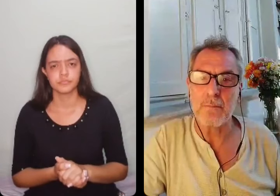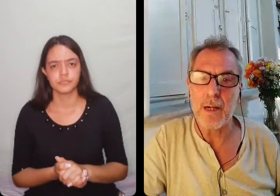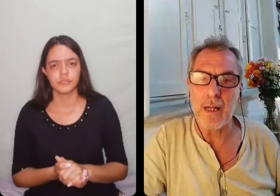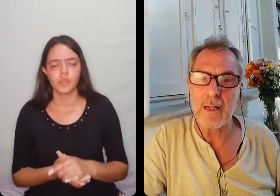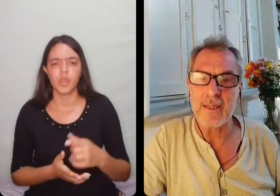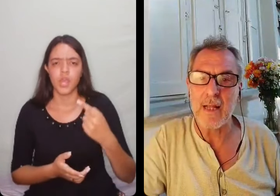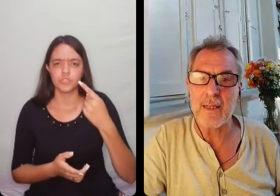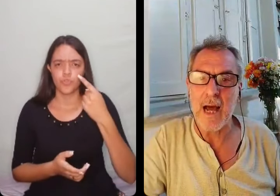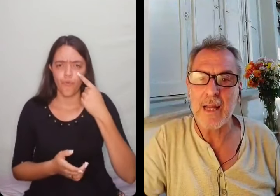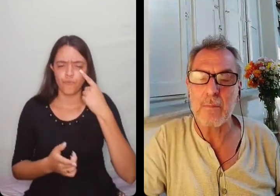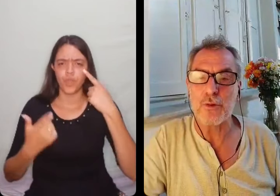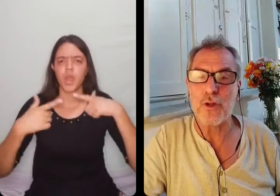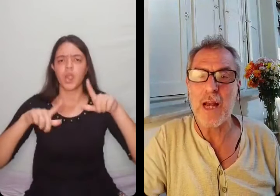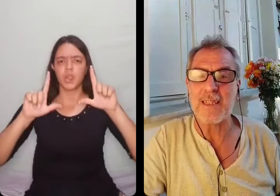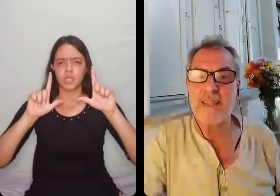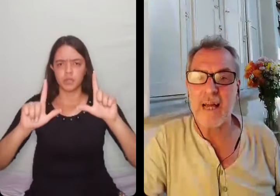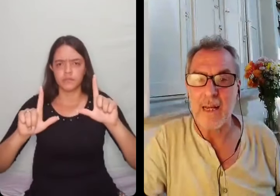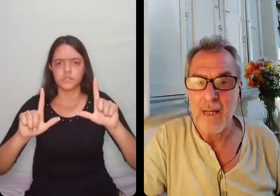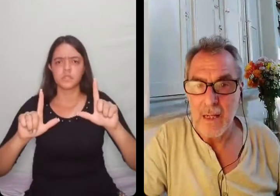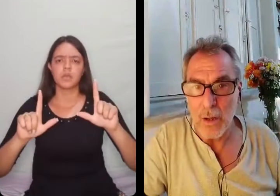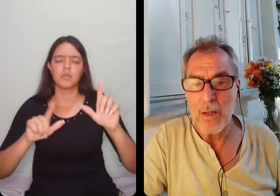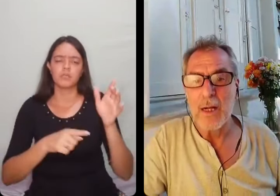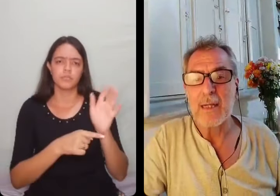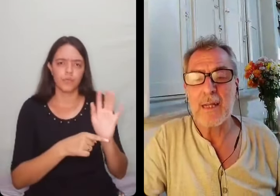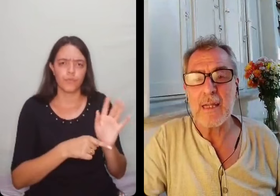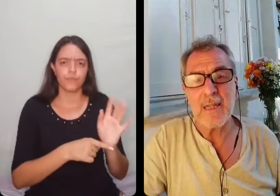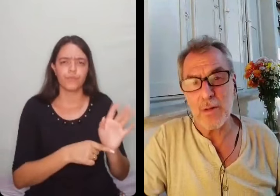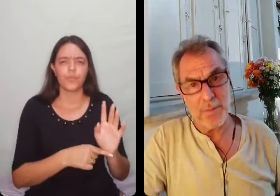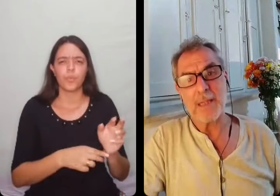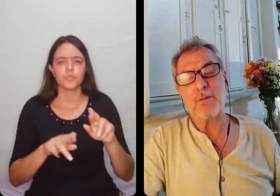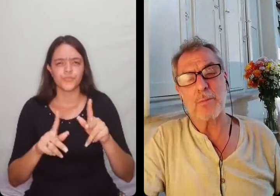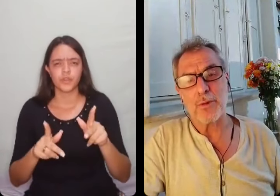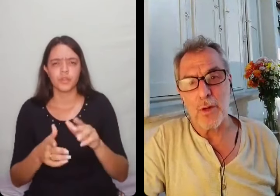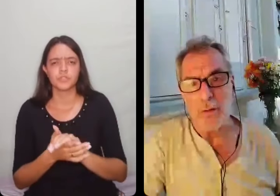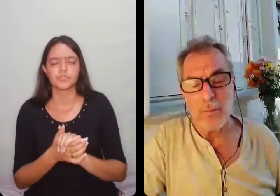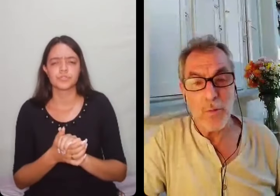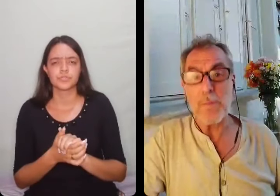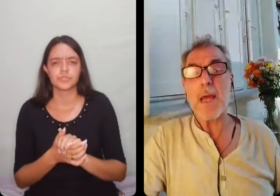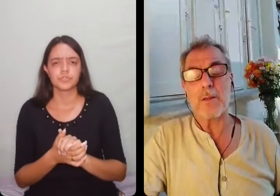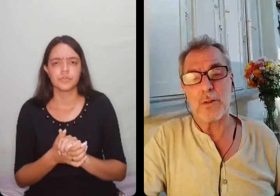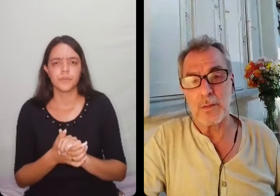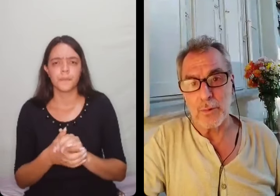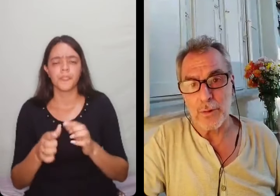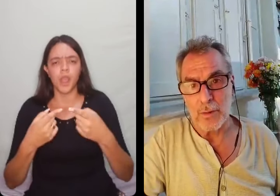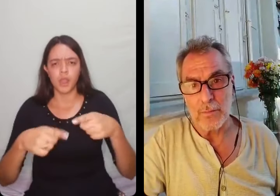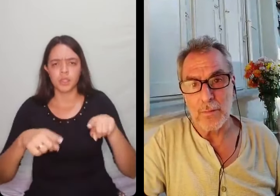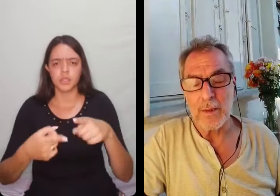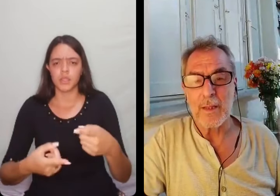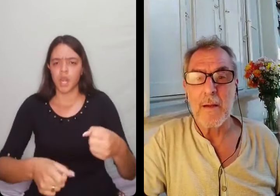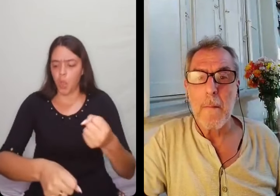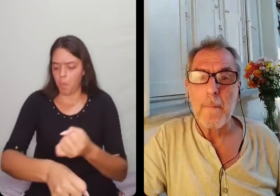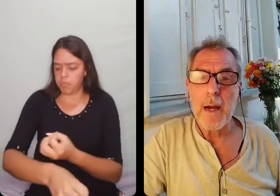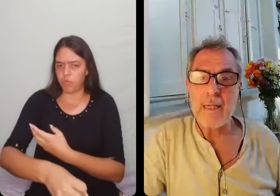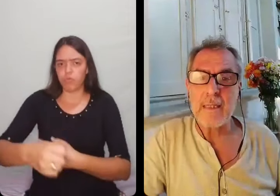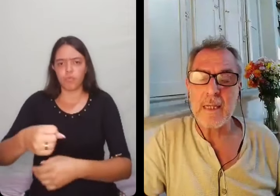música para ressaltar e emocionalizar. Não, a trilha seguramente é uma emoção, é um movimento emoção.